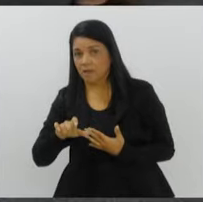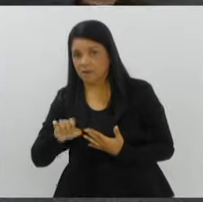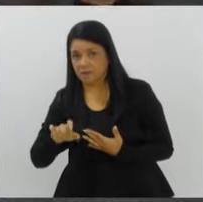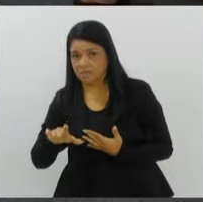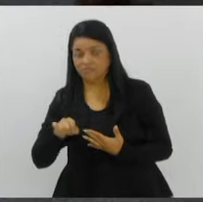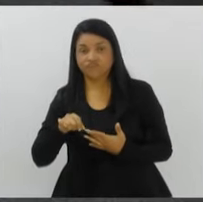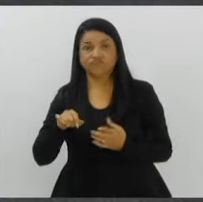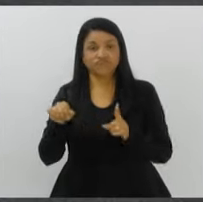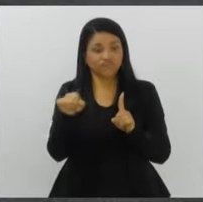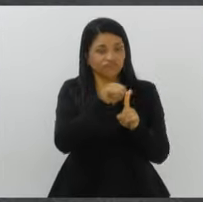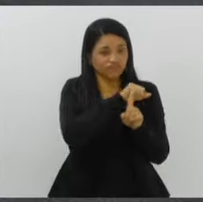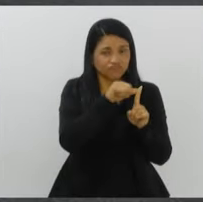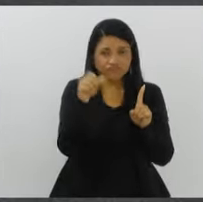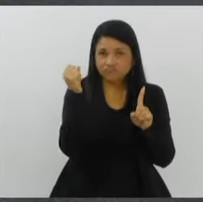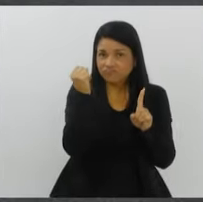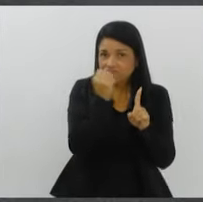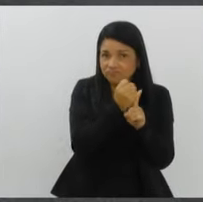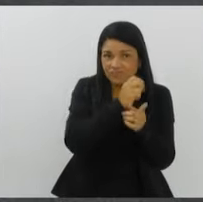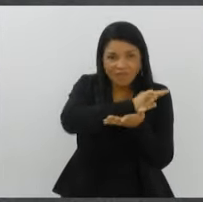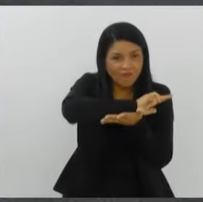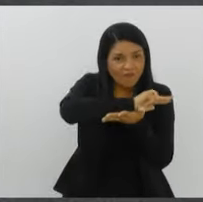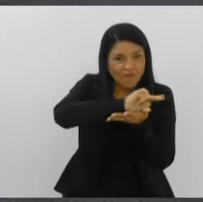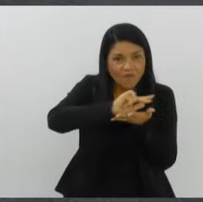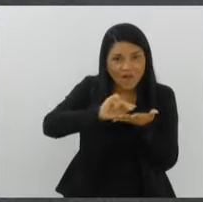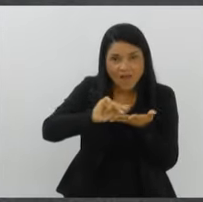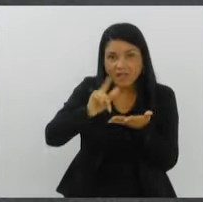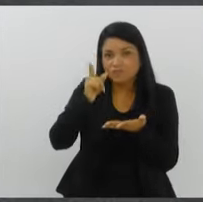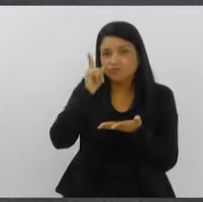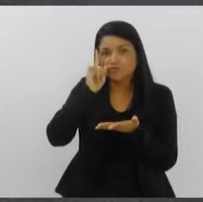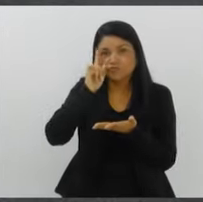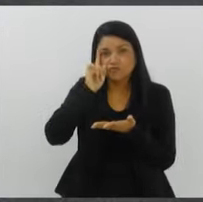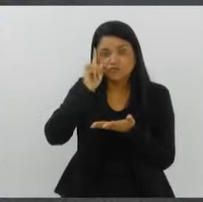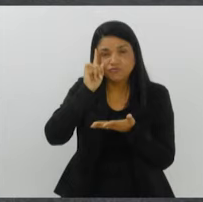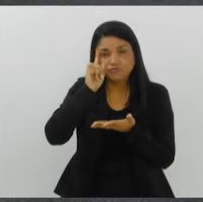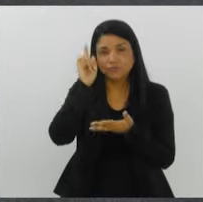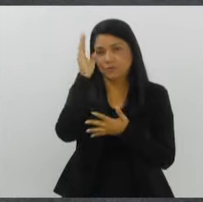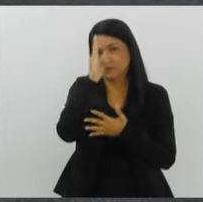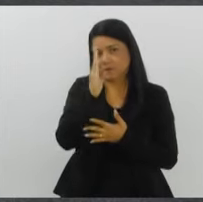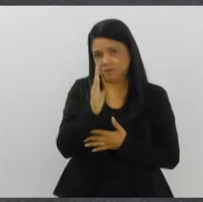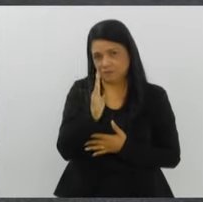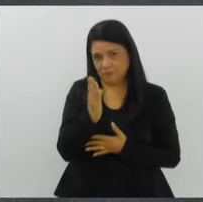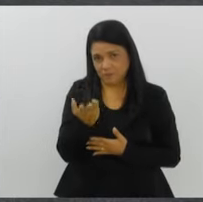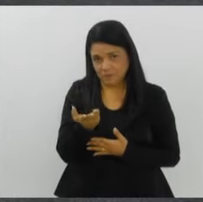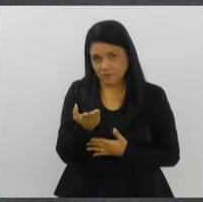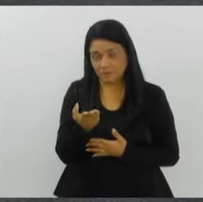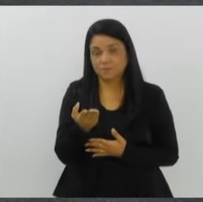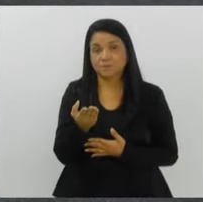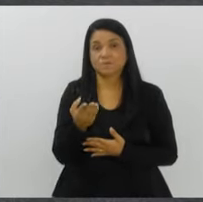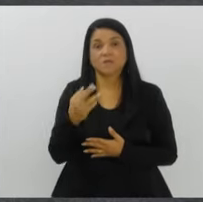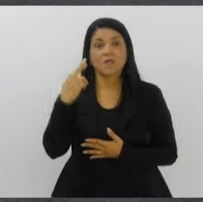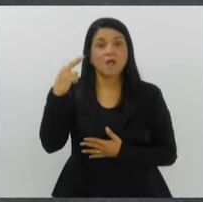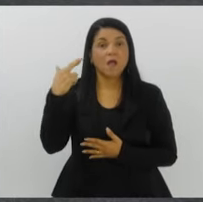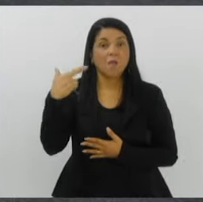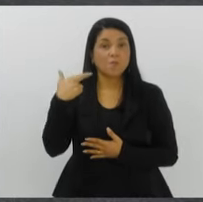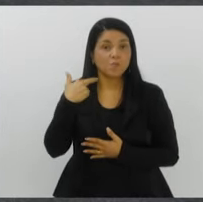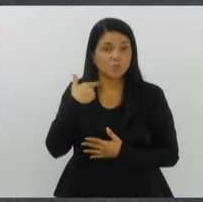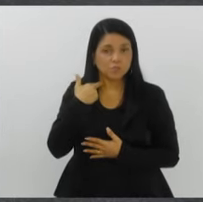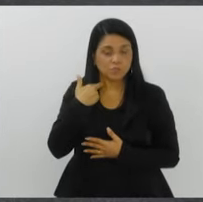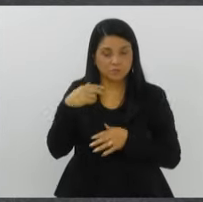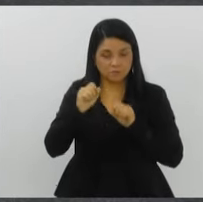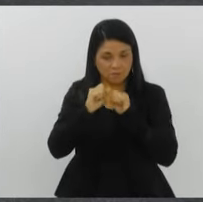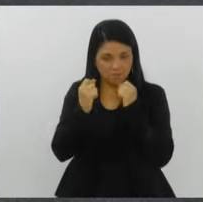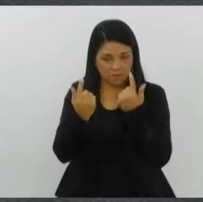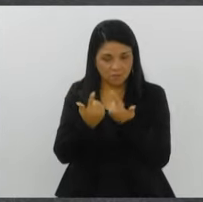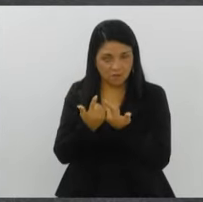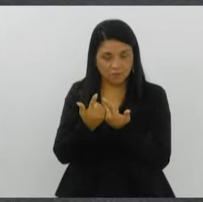feminicídios por dia no nosso país. Em bom momento, Procuradoria da Casa, doutor Robson